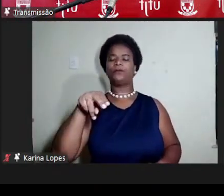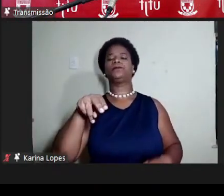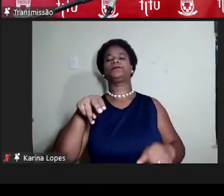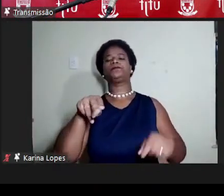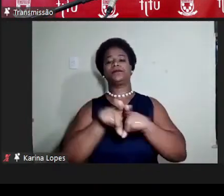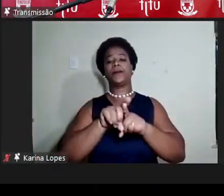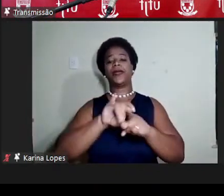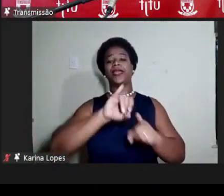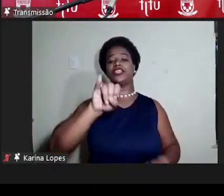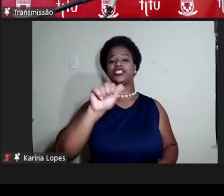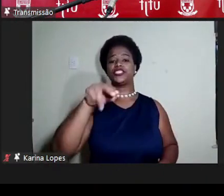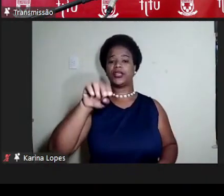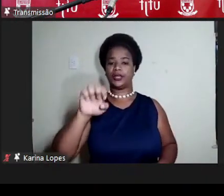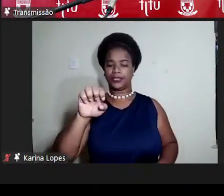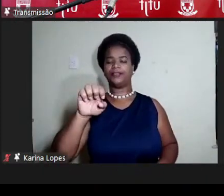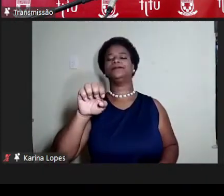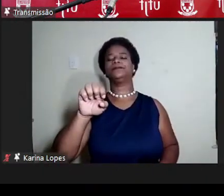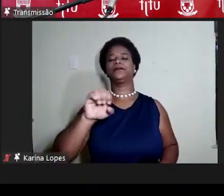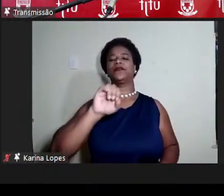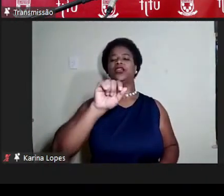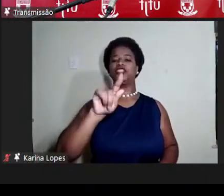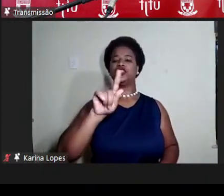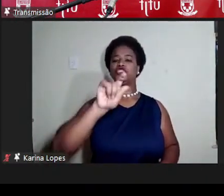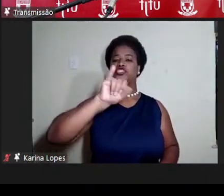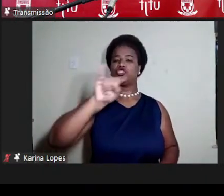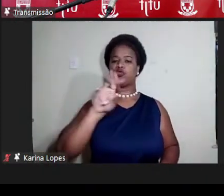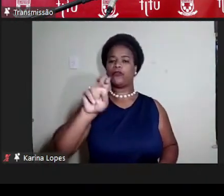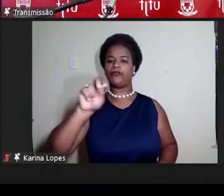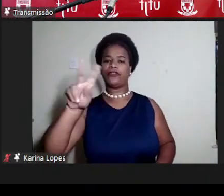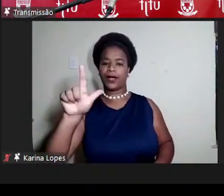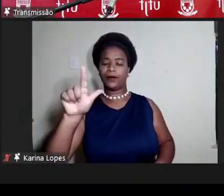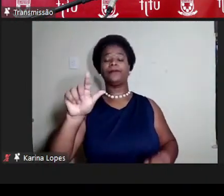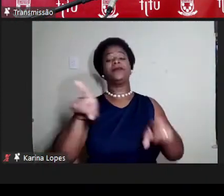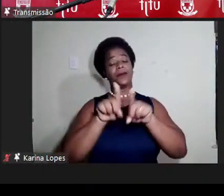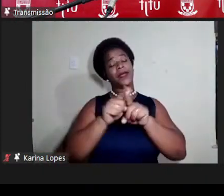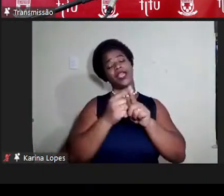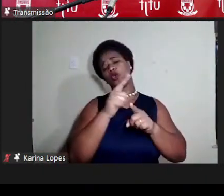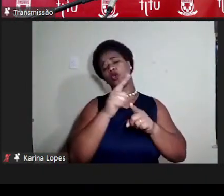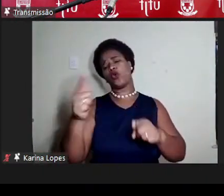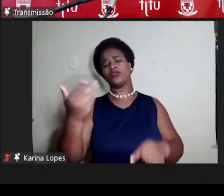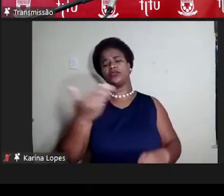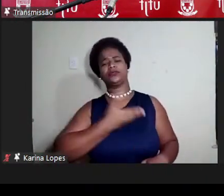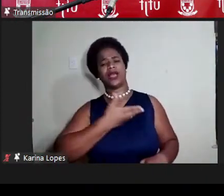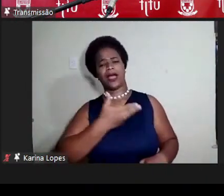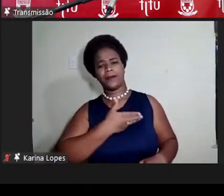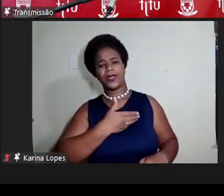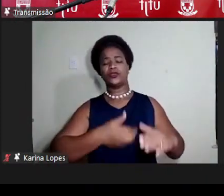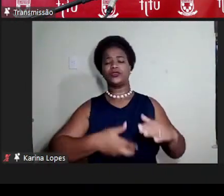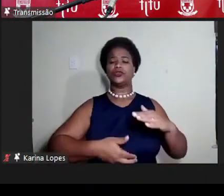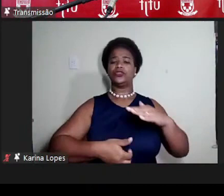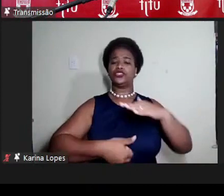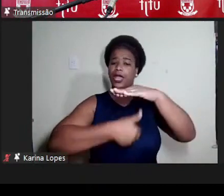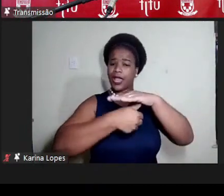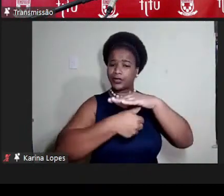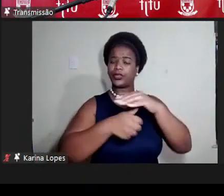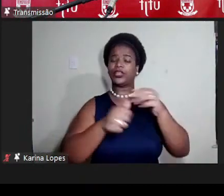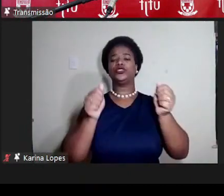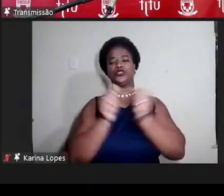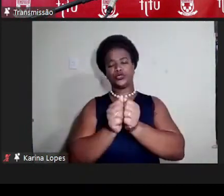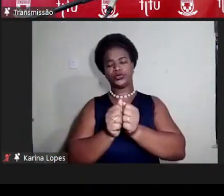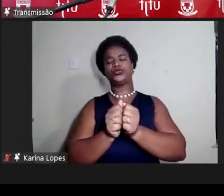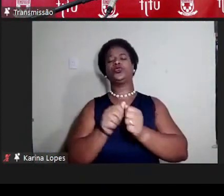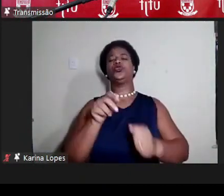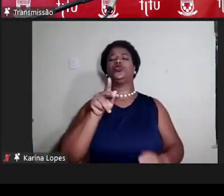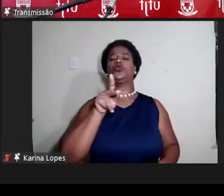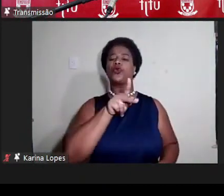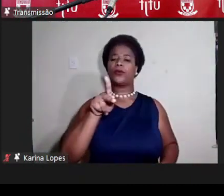Jane Marques, Juvan e tantos outros colegas de reitorados, o professor Murilo, que hoje